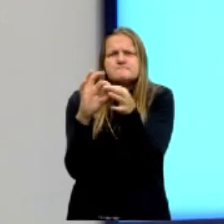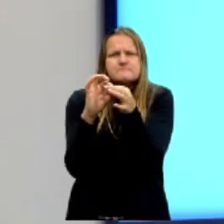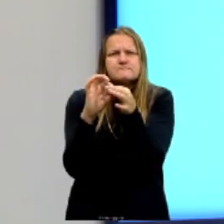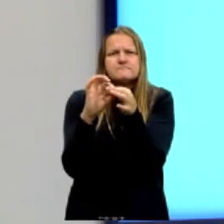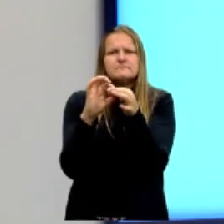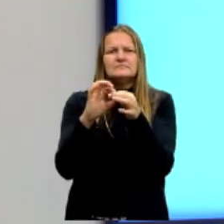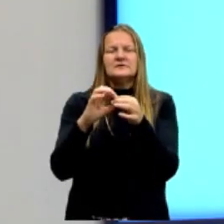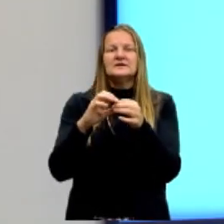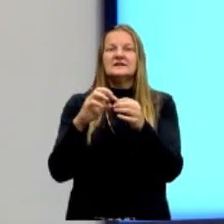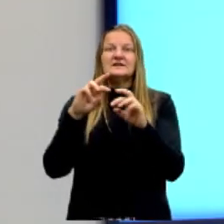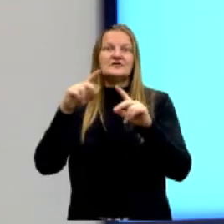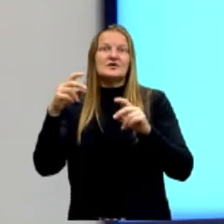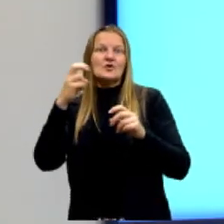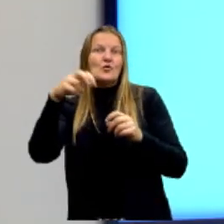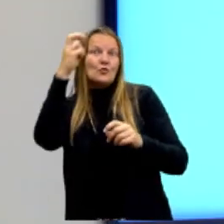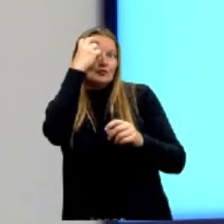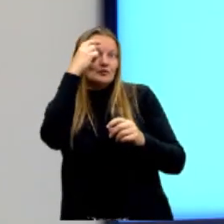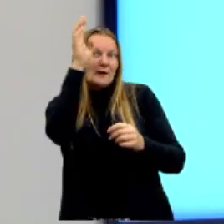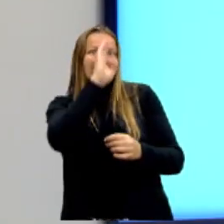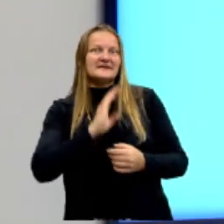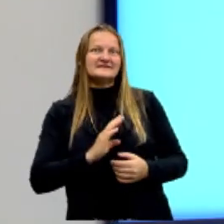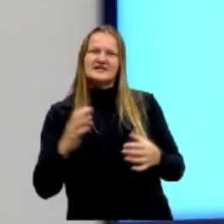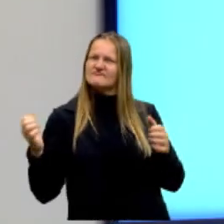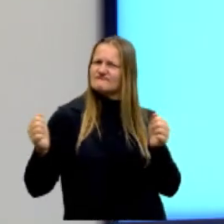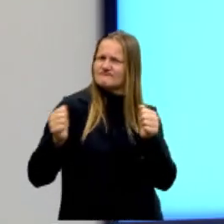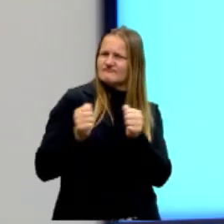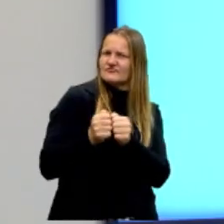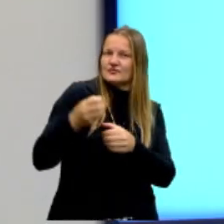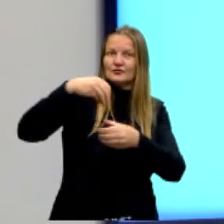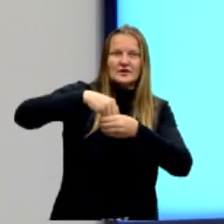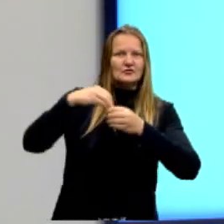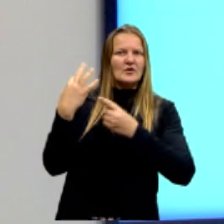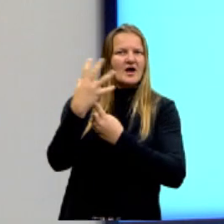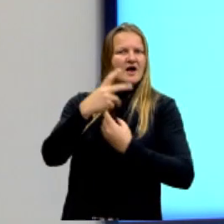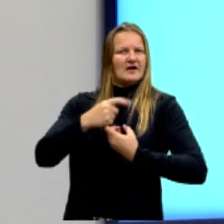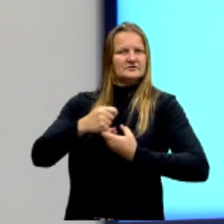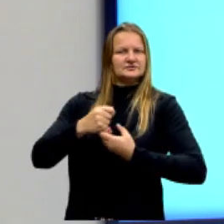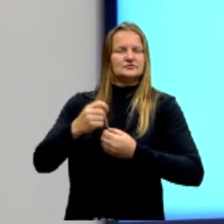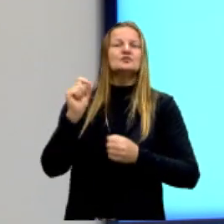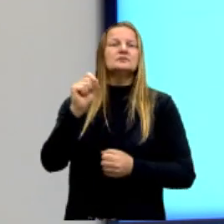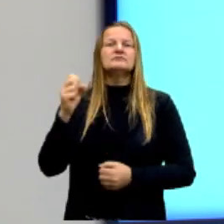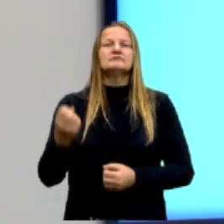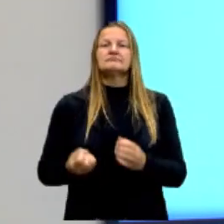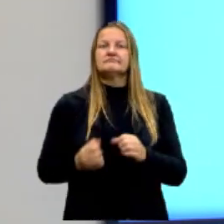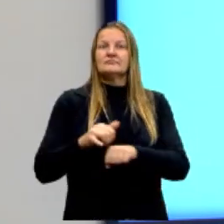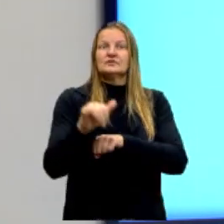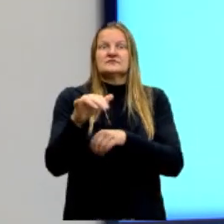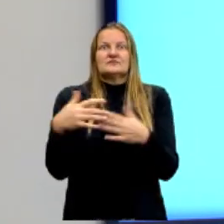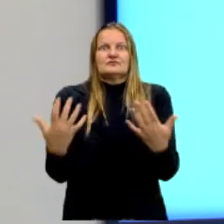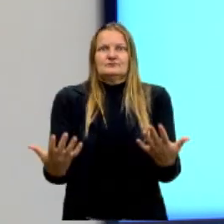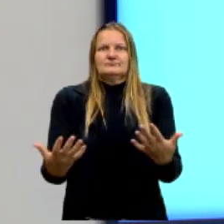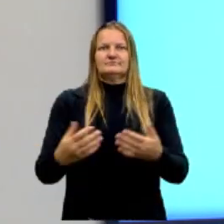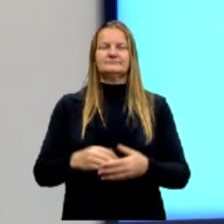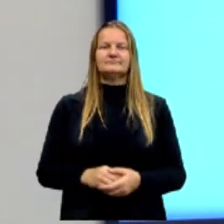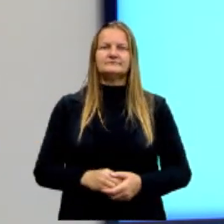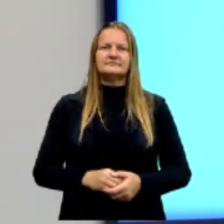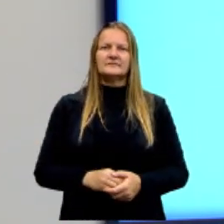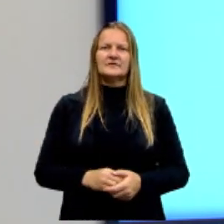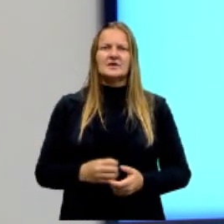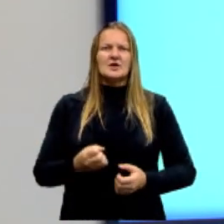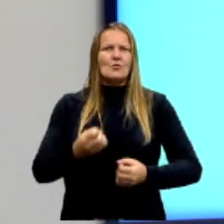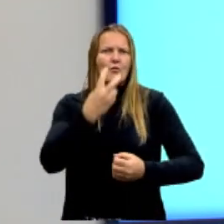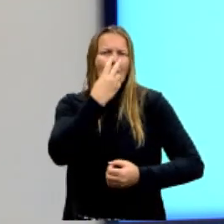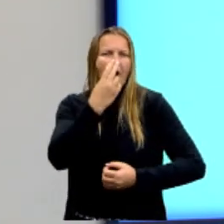com os elementos da cultura brasileira tá o quê que se deu a essa